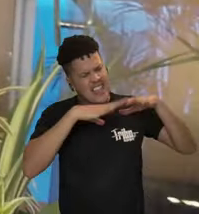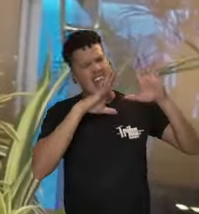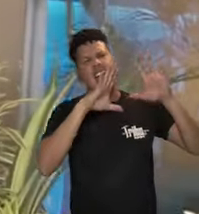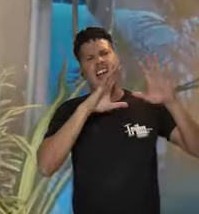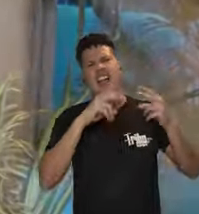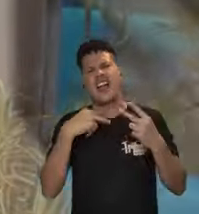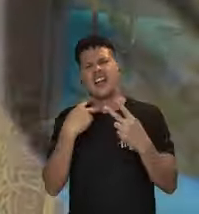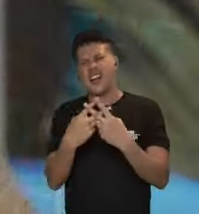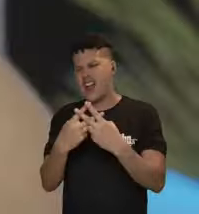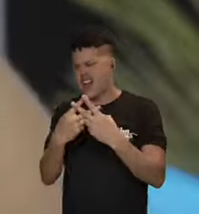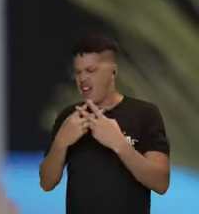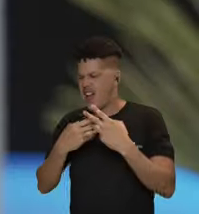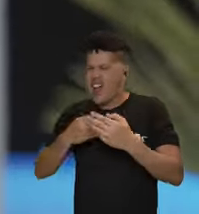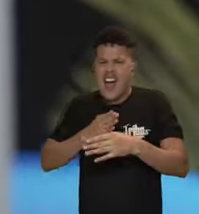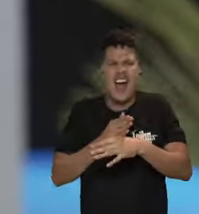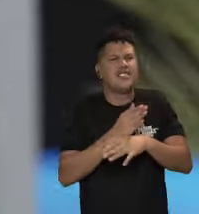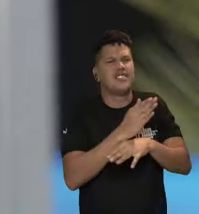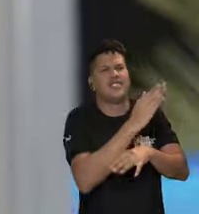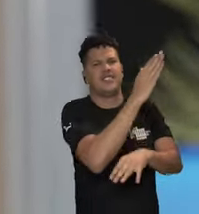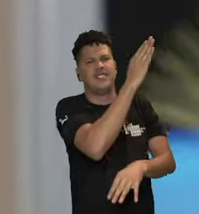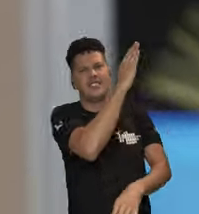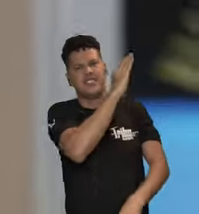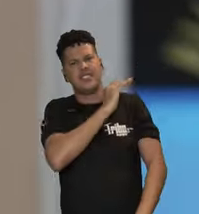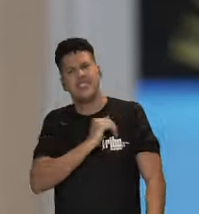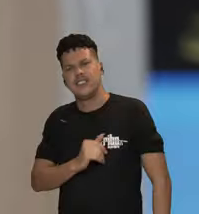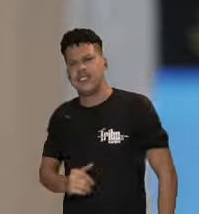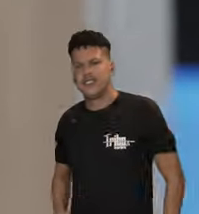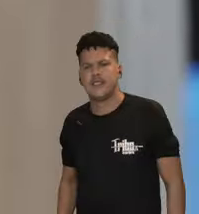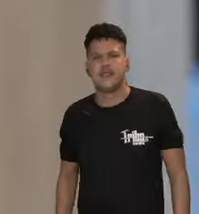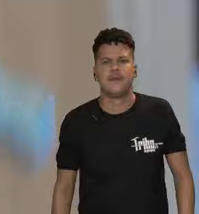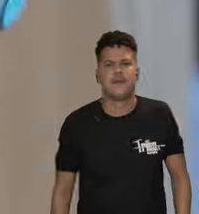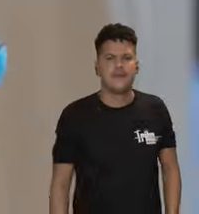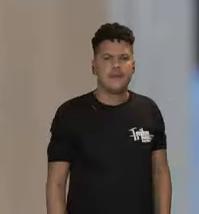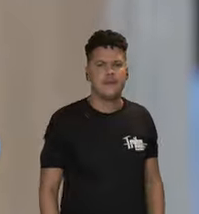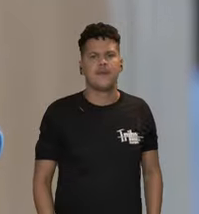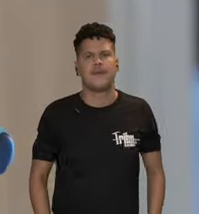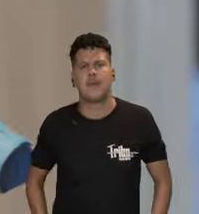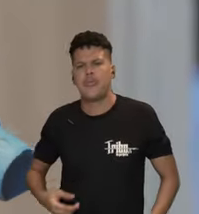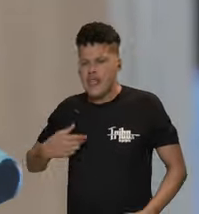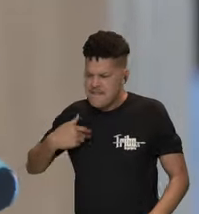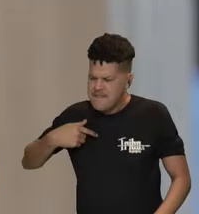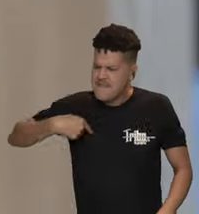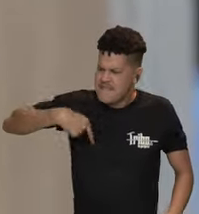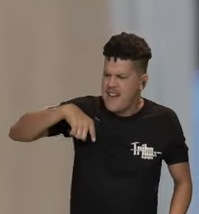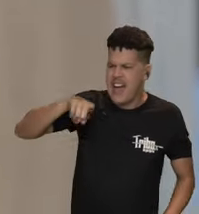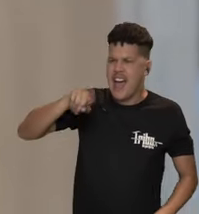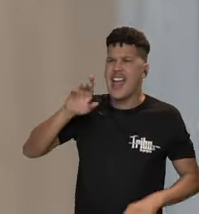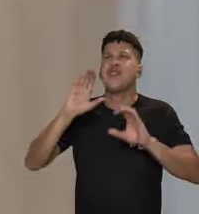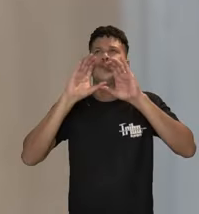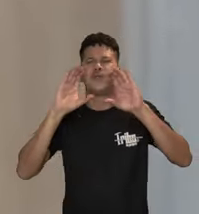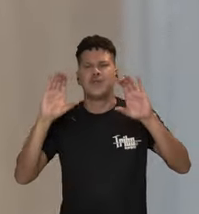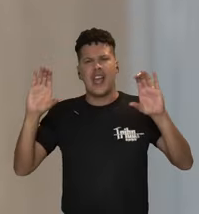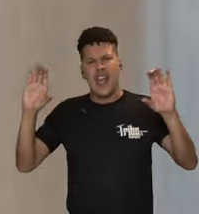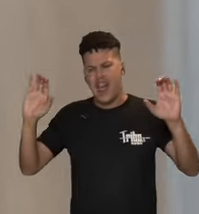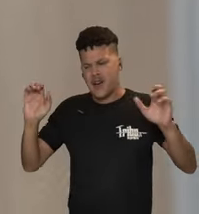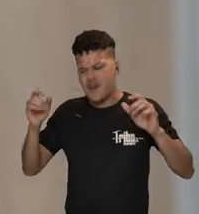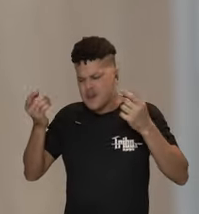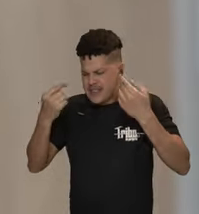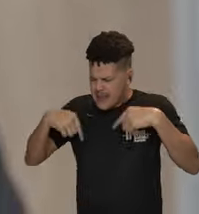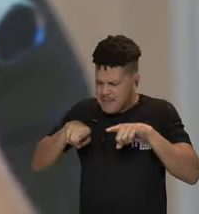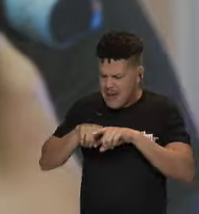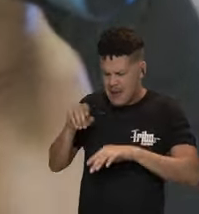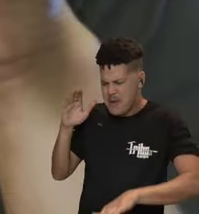e saia por entre essas grades. E passe entre o céu e o mar,